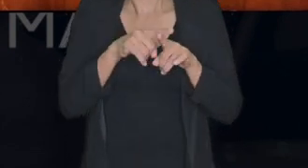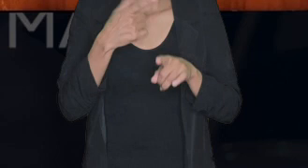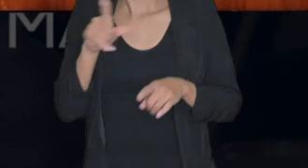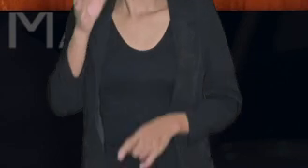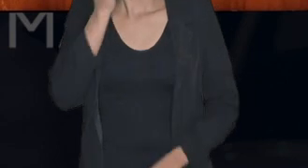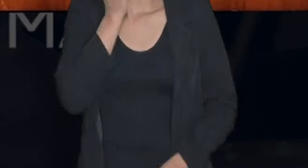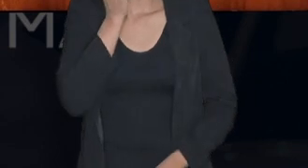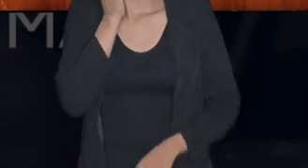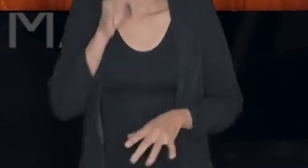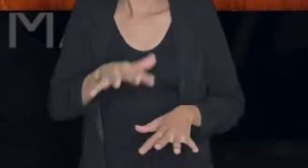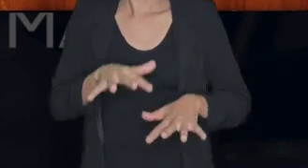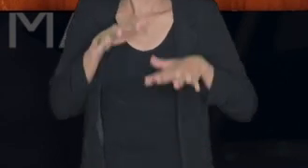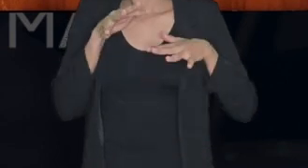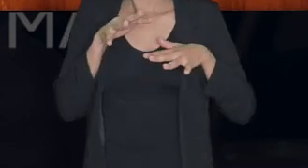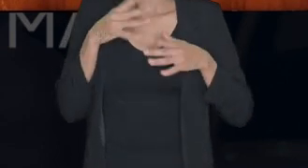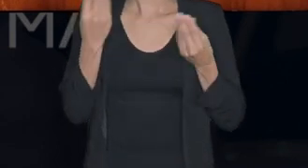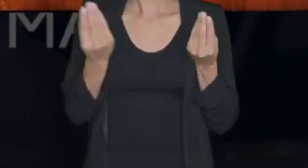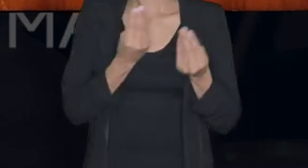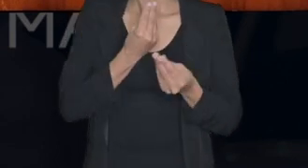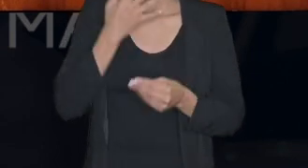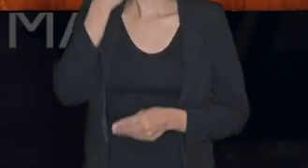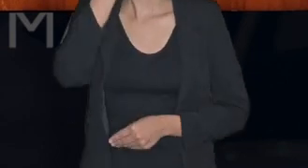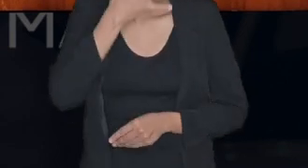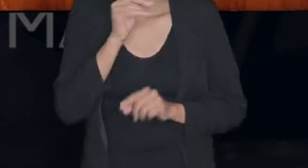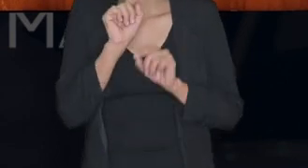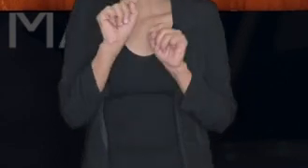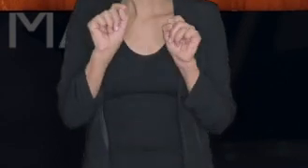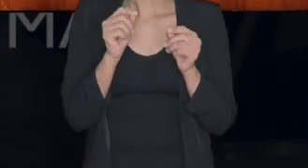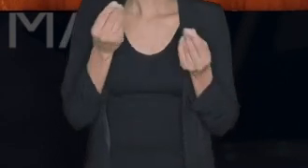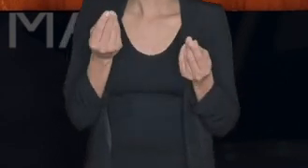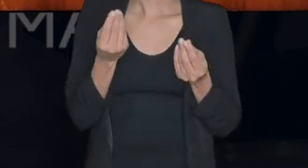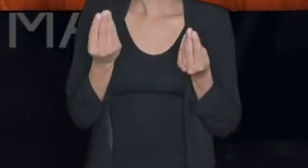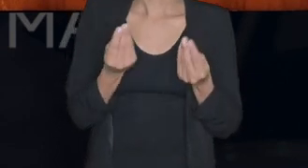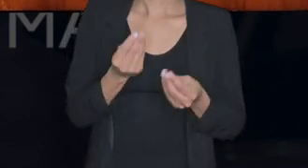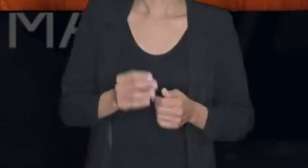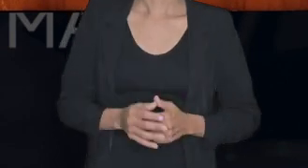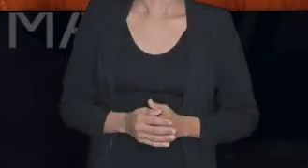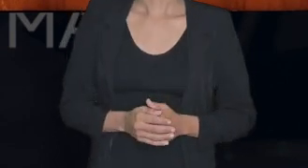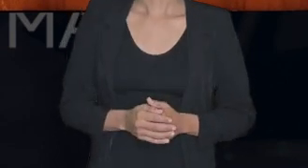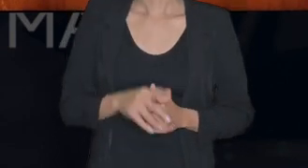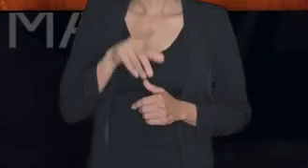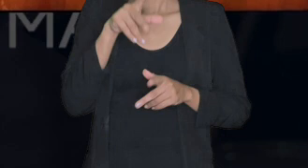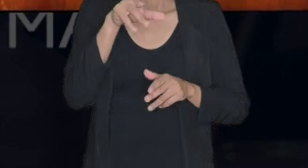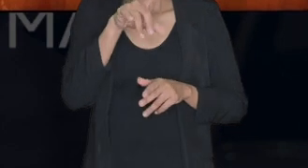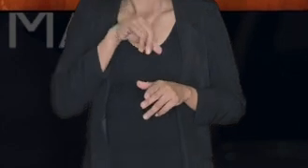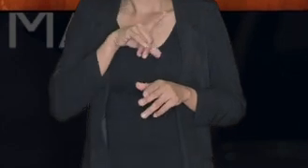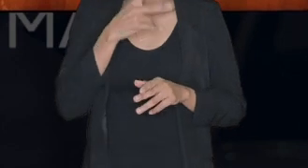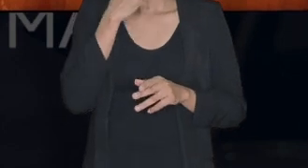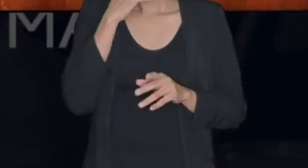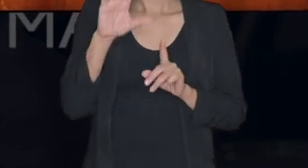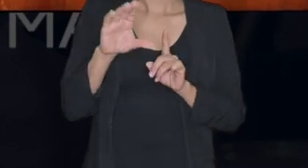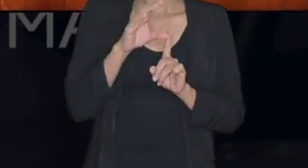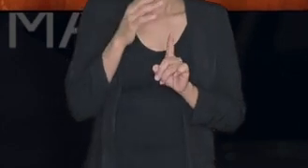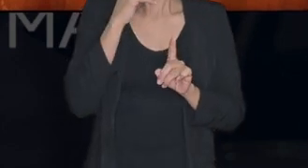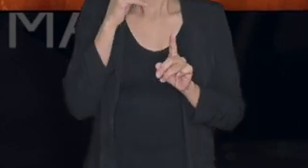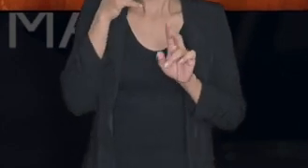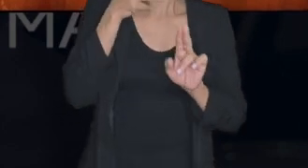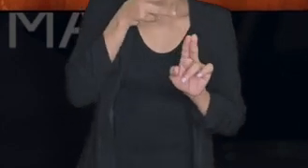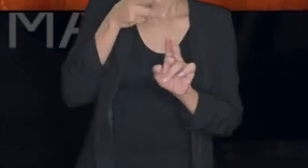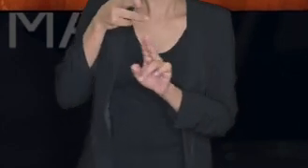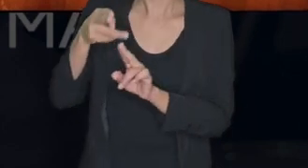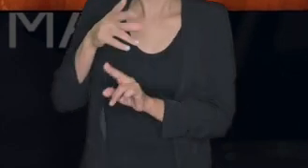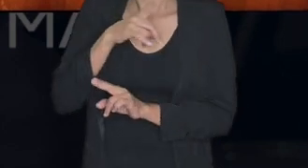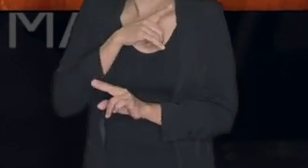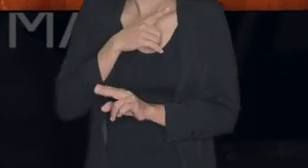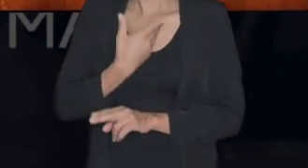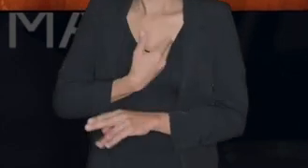hoje é essa, com quase um catálogo de referências. O colega Alexandre vai passar o